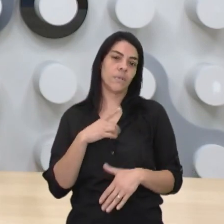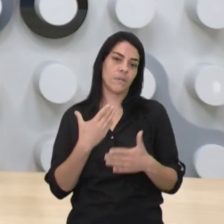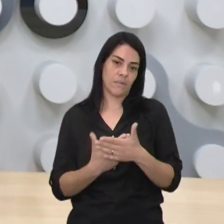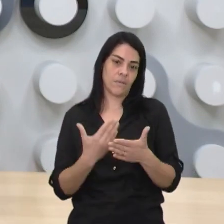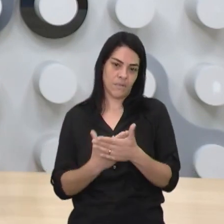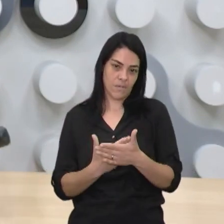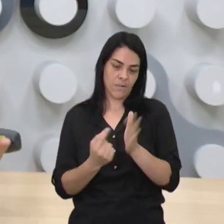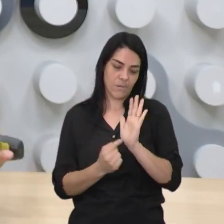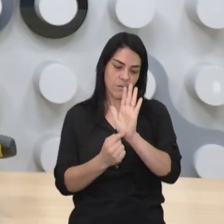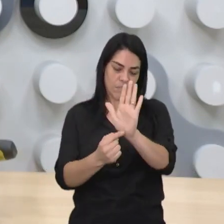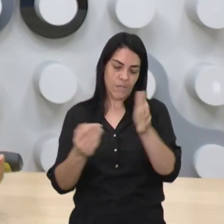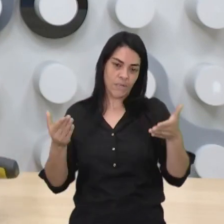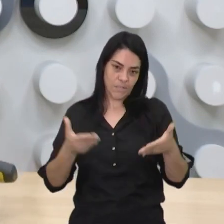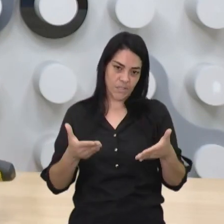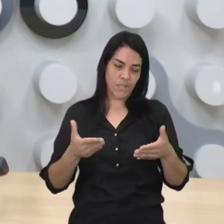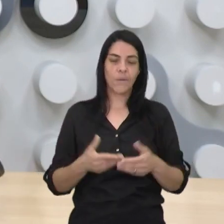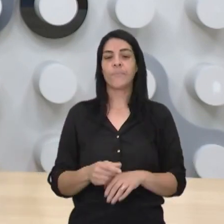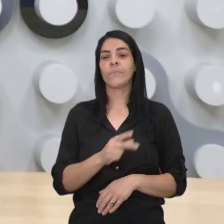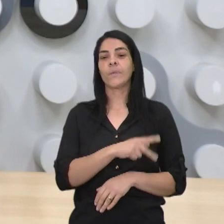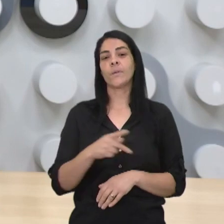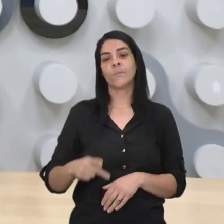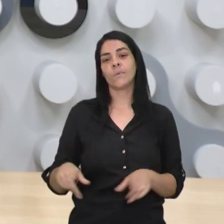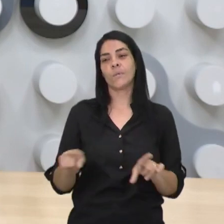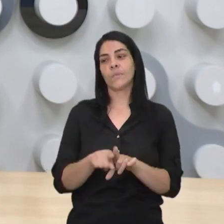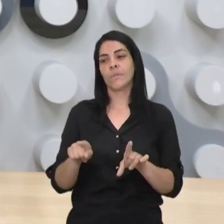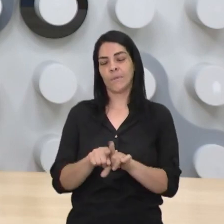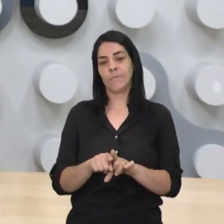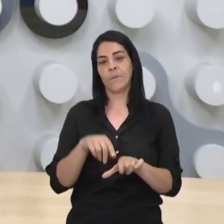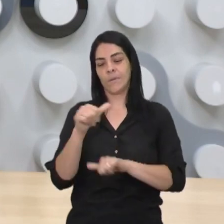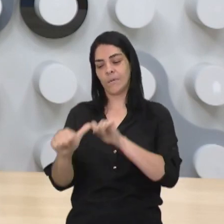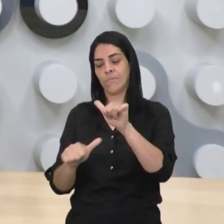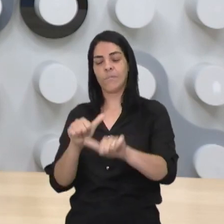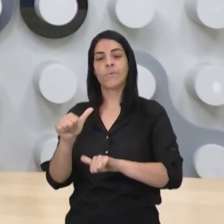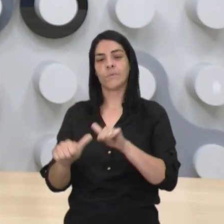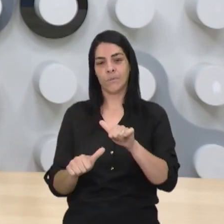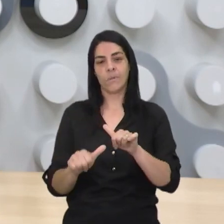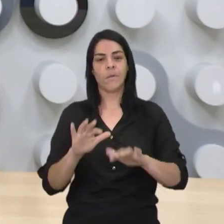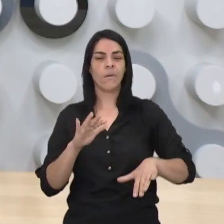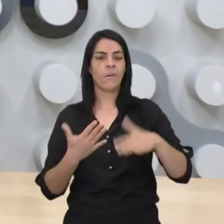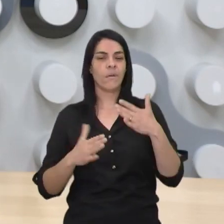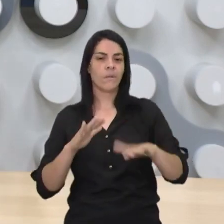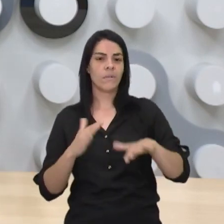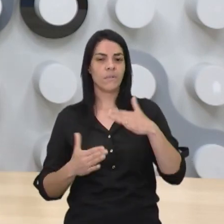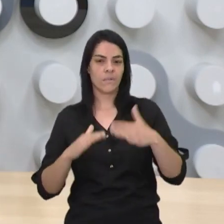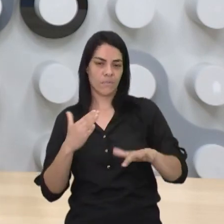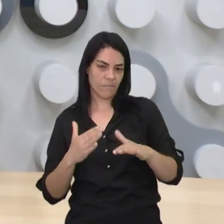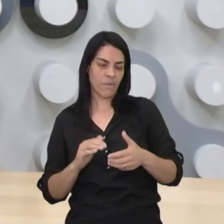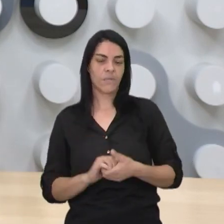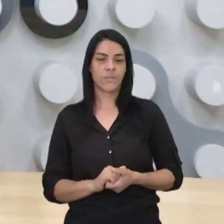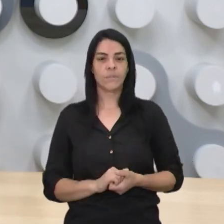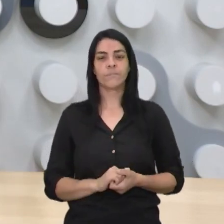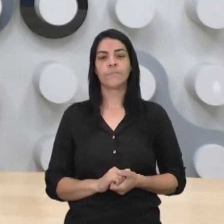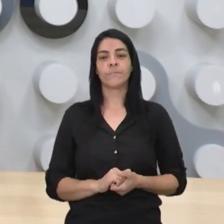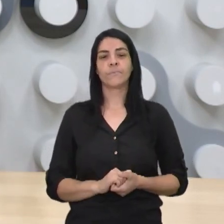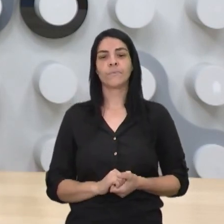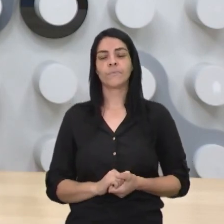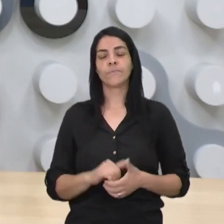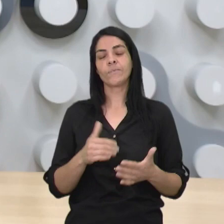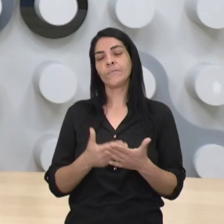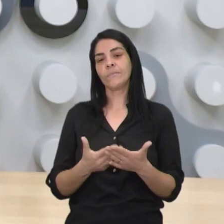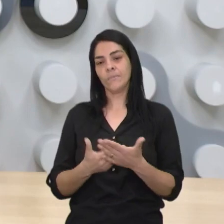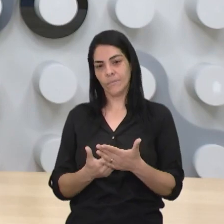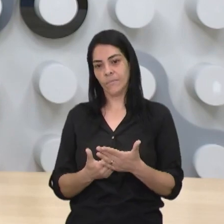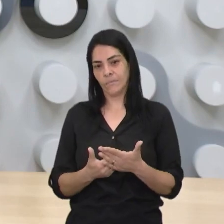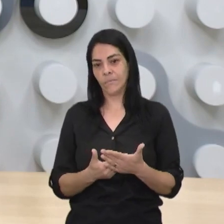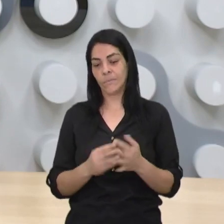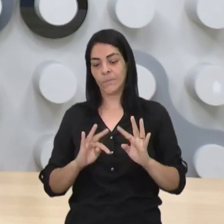dadas, tá certo? E o seu professor também pode modificá-las aí, dependendo da intencionalidade da aula aí.